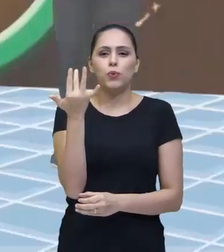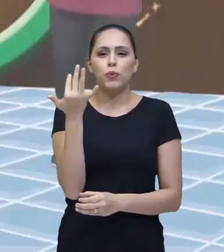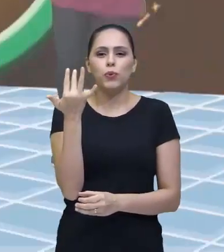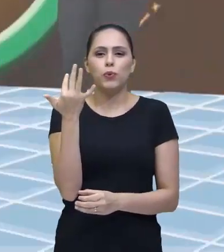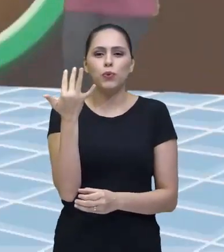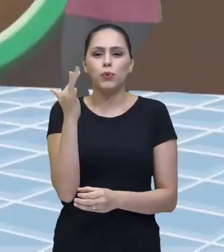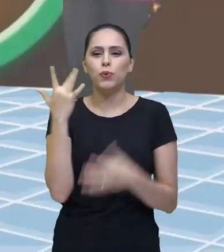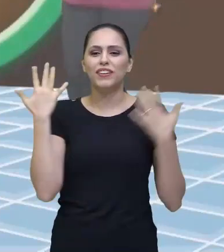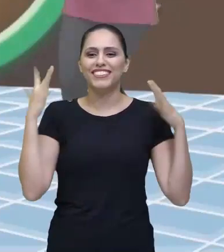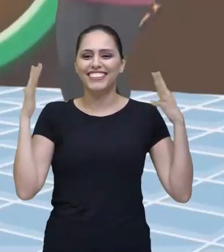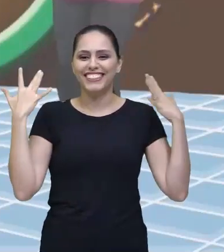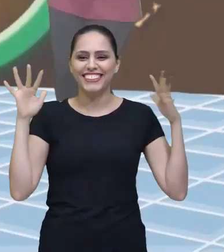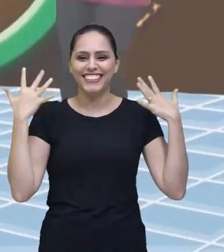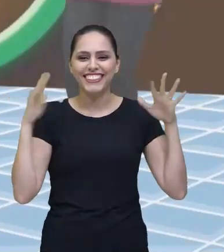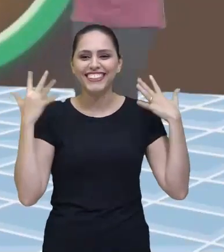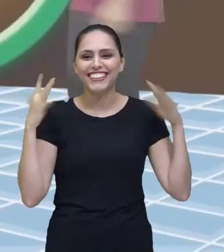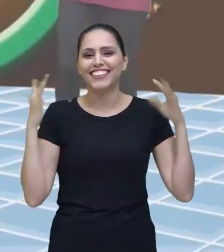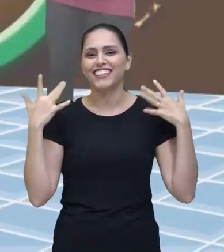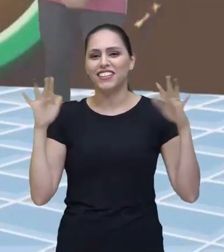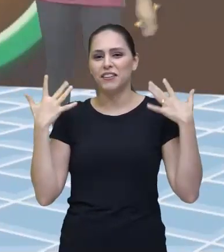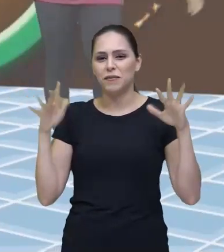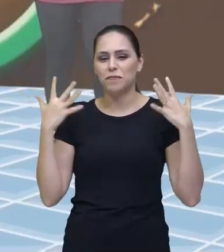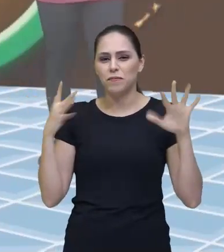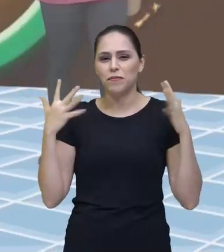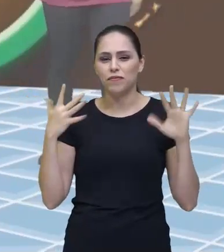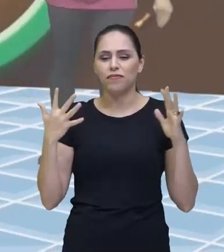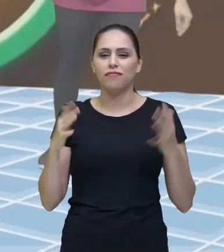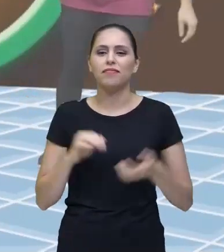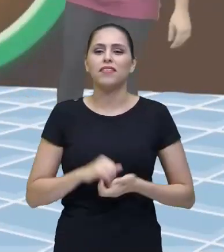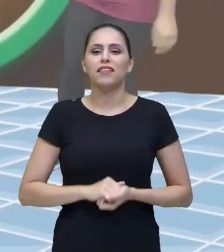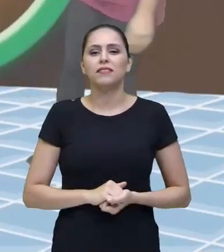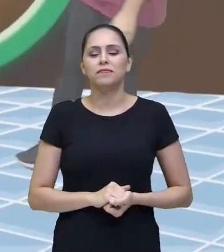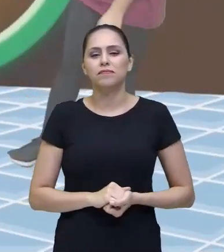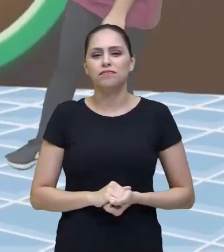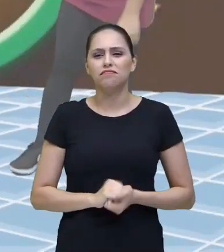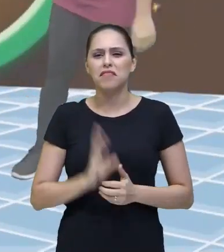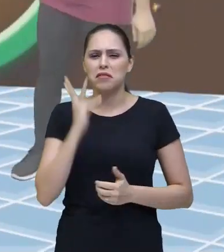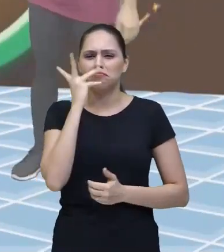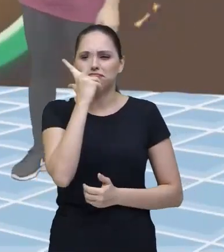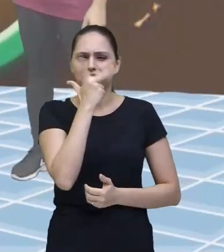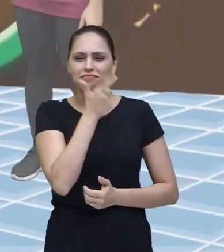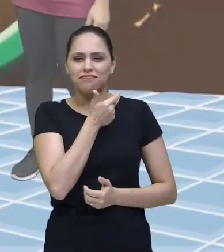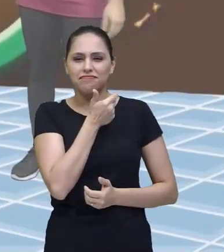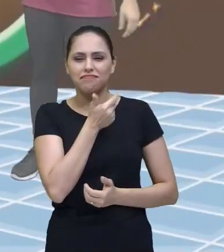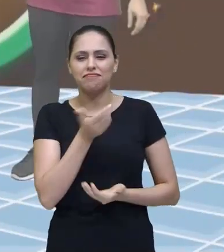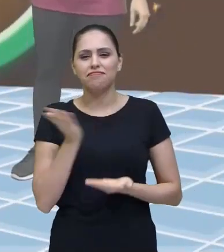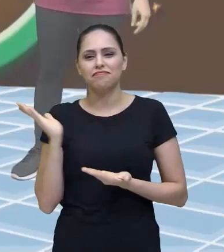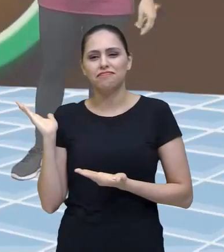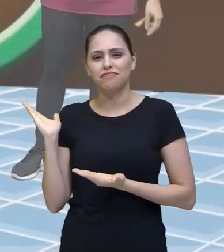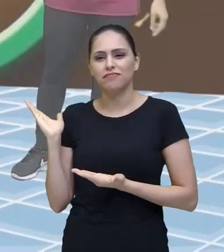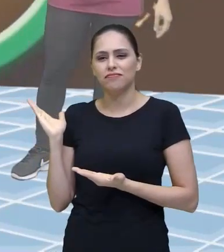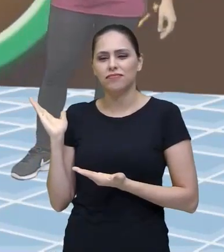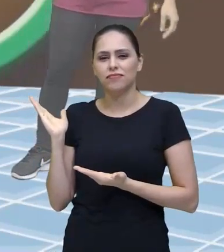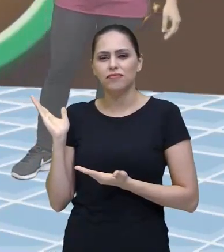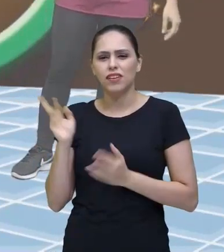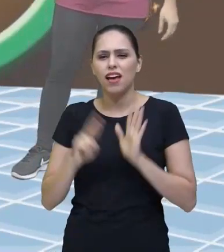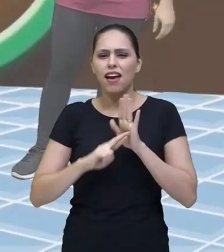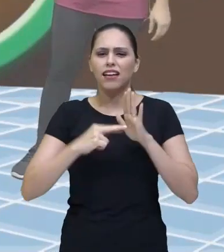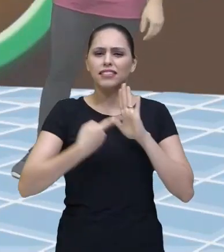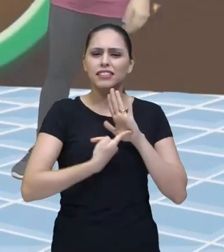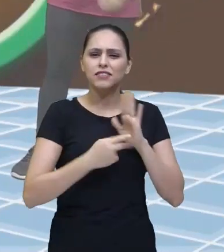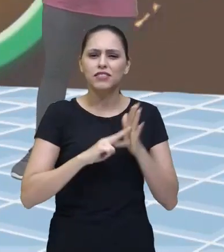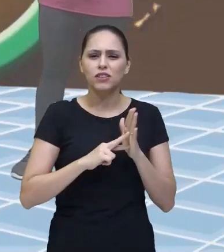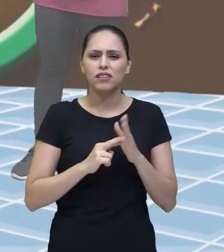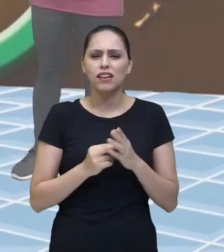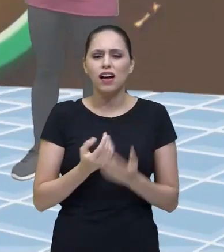Aê! A pira olímpica foi acesa, que linda! O fogo olímpico, enquanto esse fogo olímpico